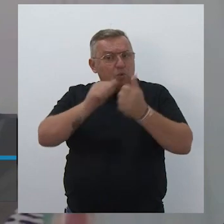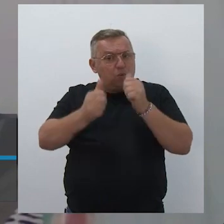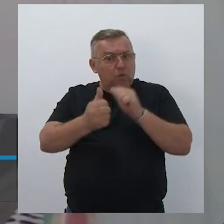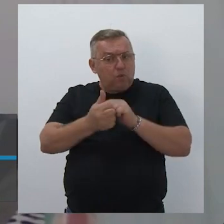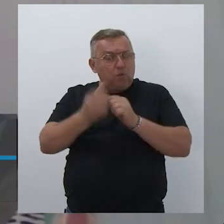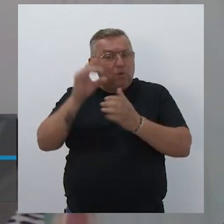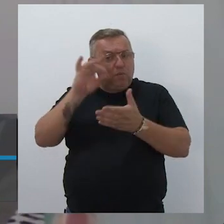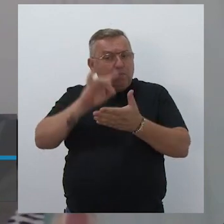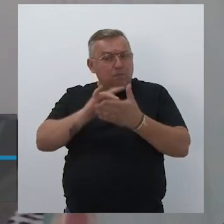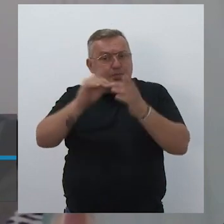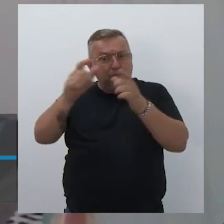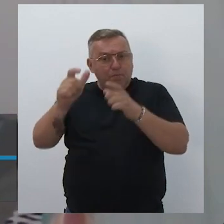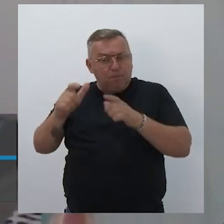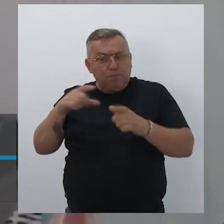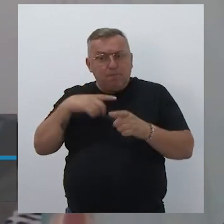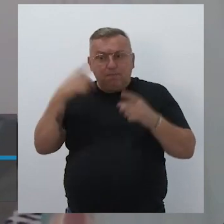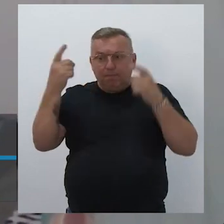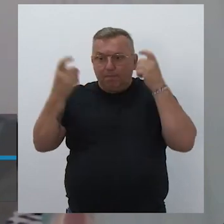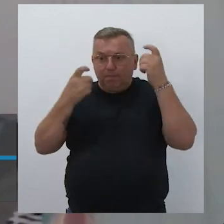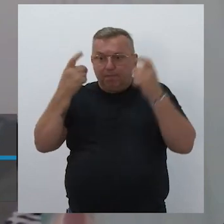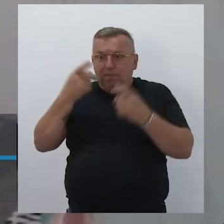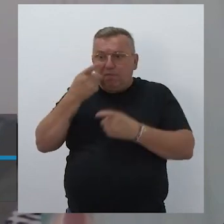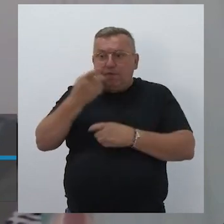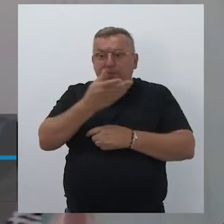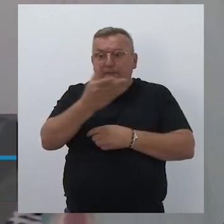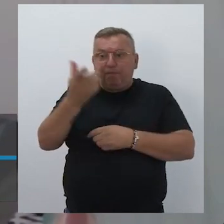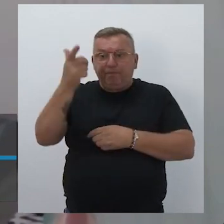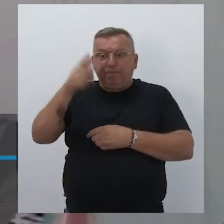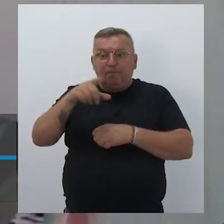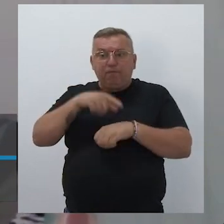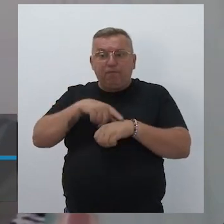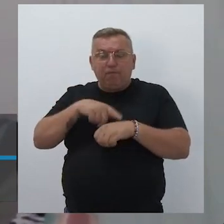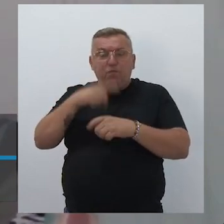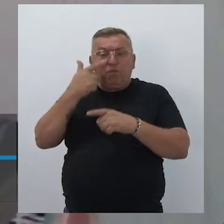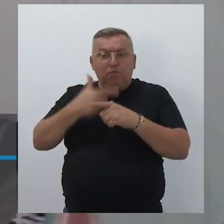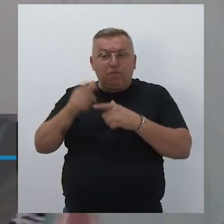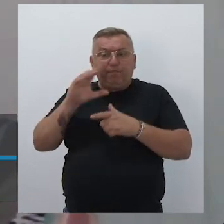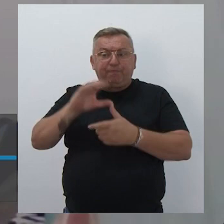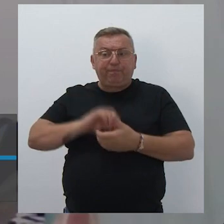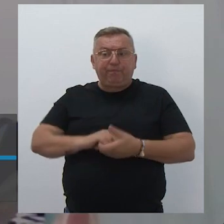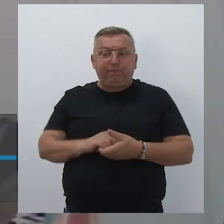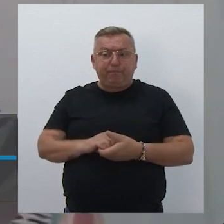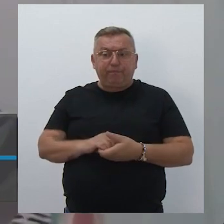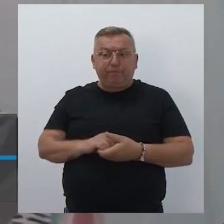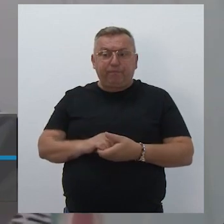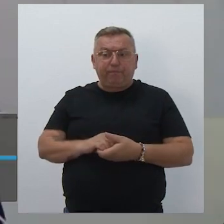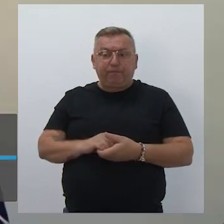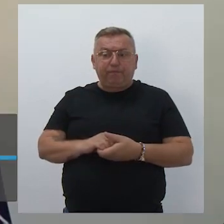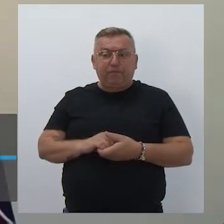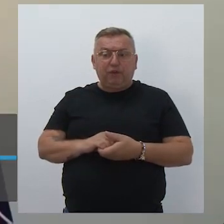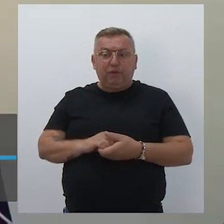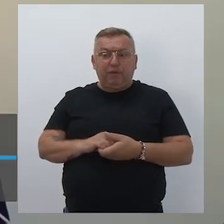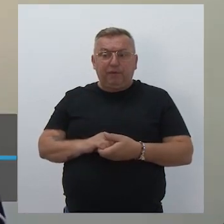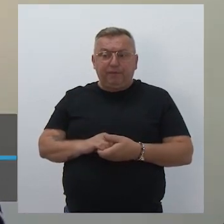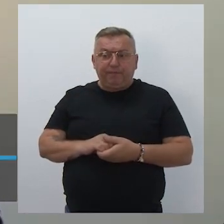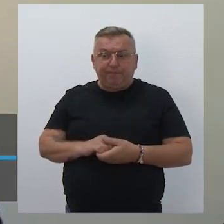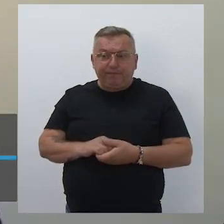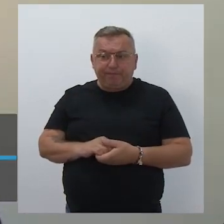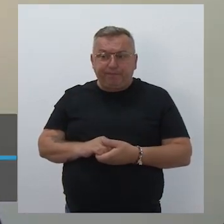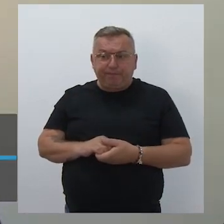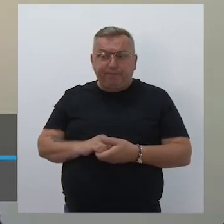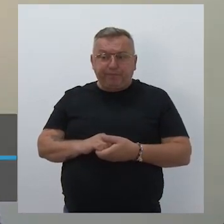locais. Nós temos essa preocupação e falaremos com vocês em outro momento a respeito disso. Adriana,